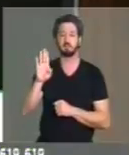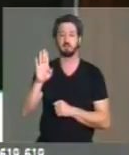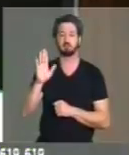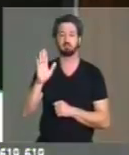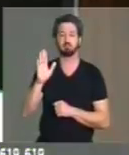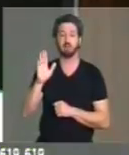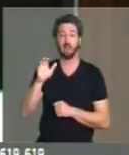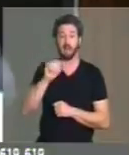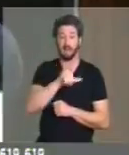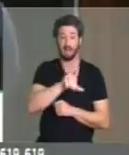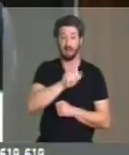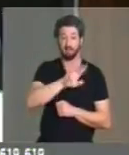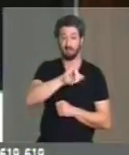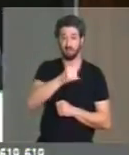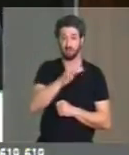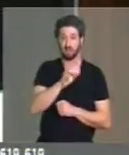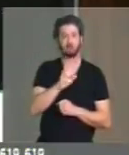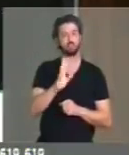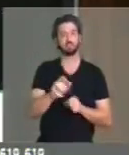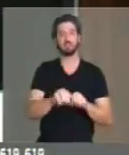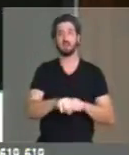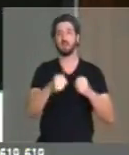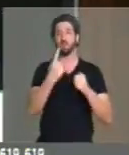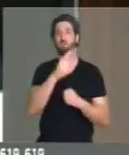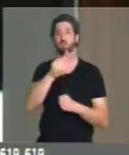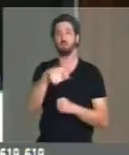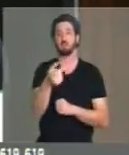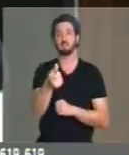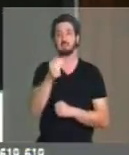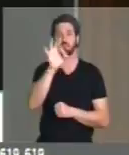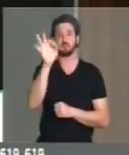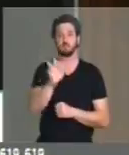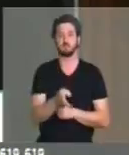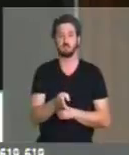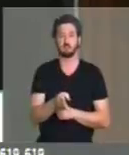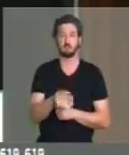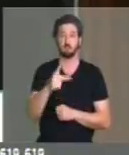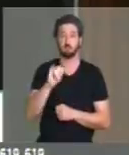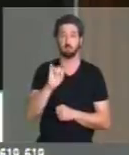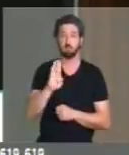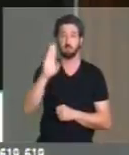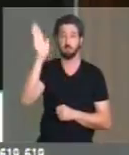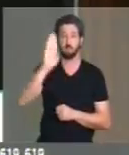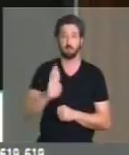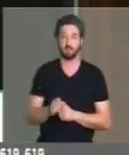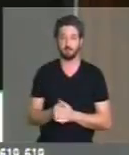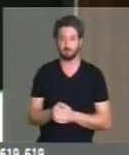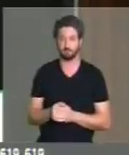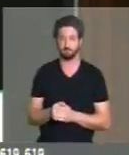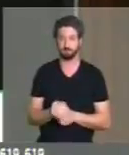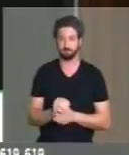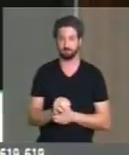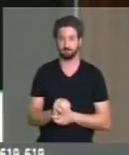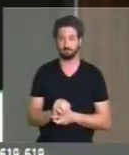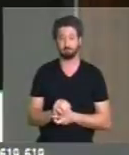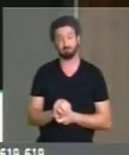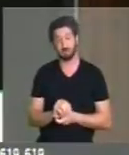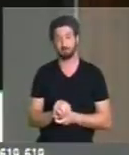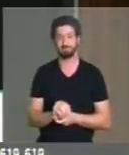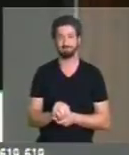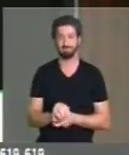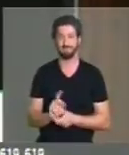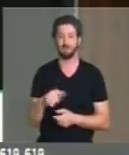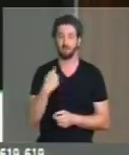foi responsável pela queda de 1,6% do PIB brasileiro. Portanto,